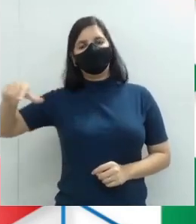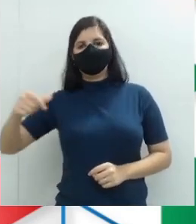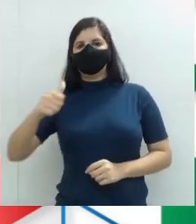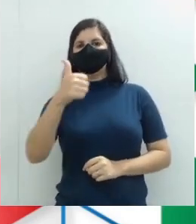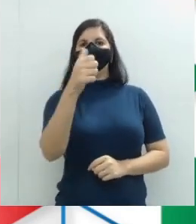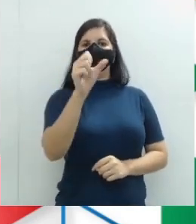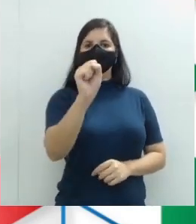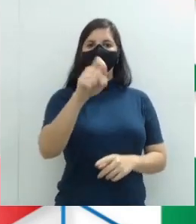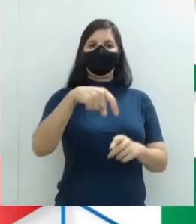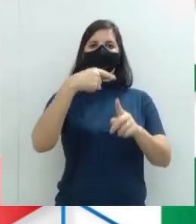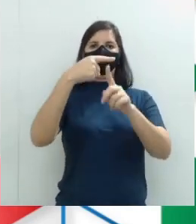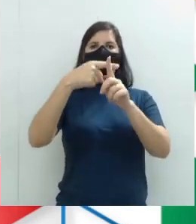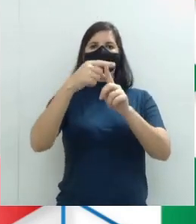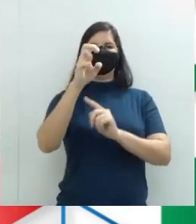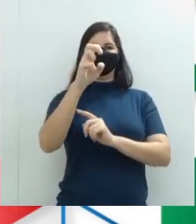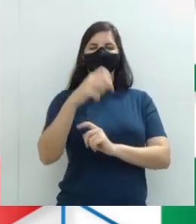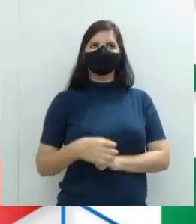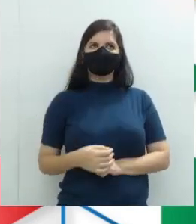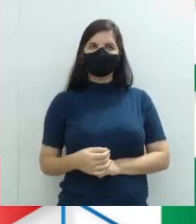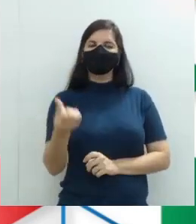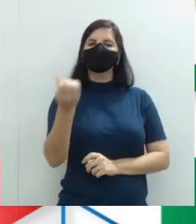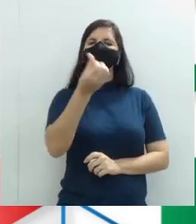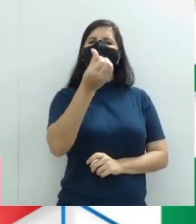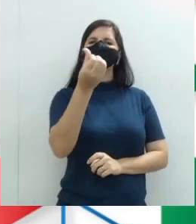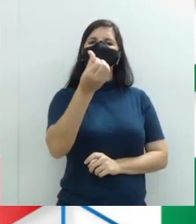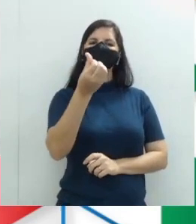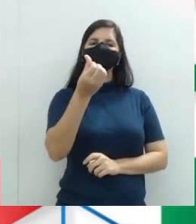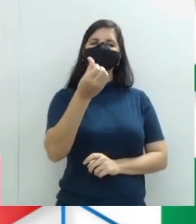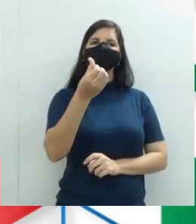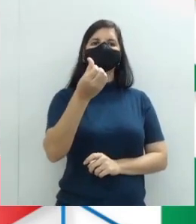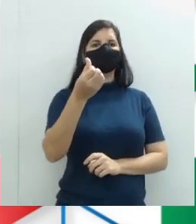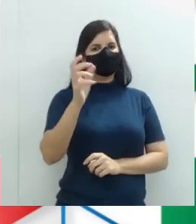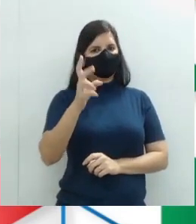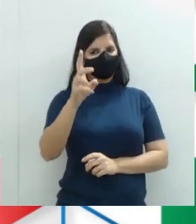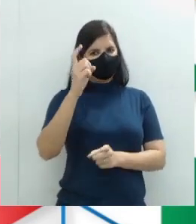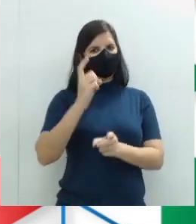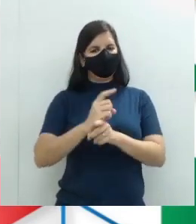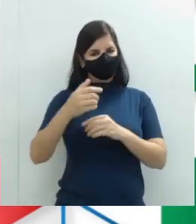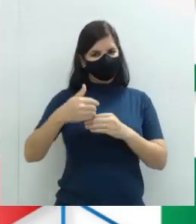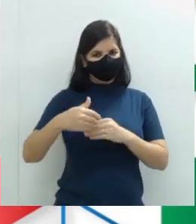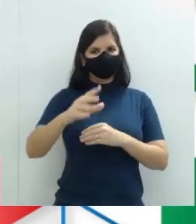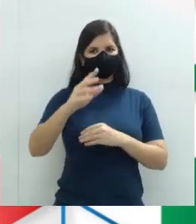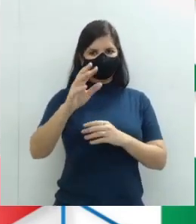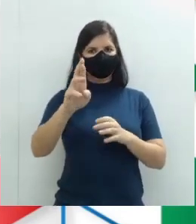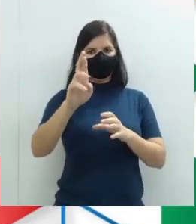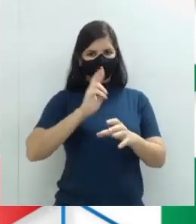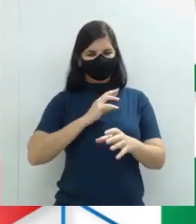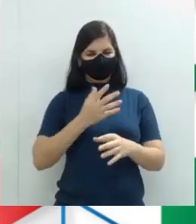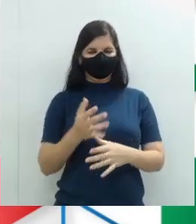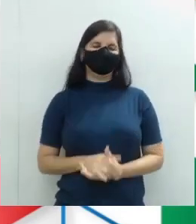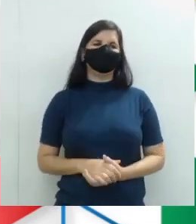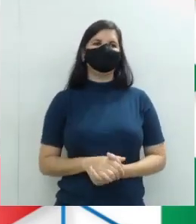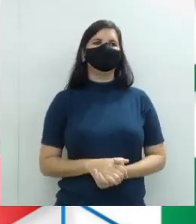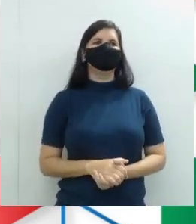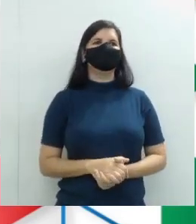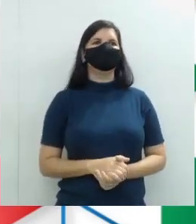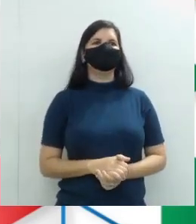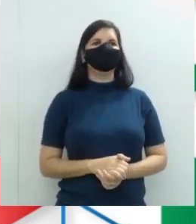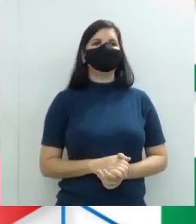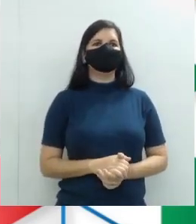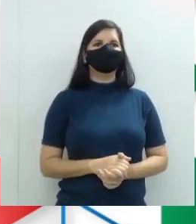18 mais 5. Tá? O sexto vai ser quanto? Vou descobrir aí e manda pra gente, tá bom? Vamos lá,